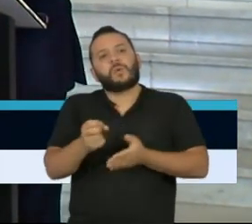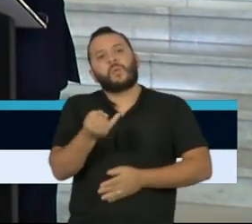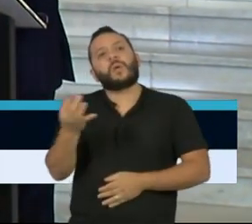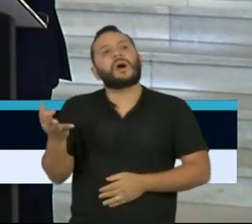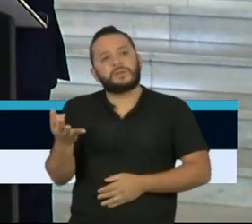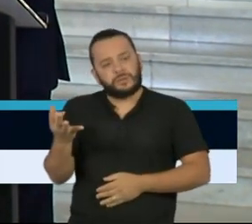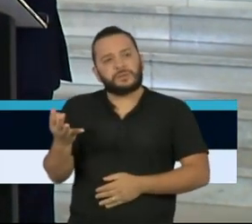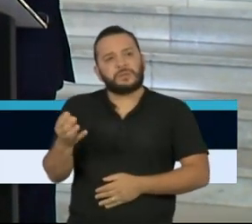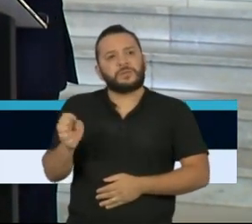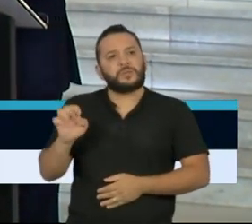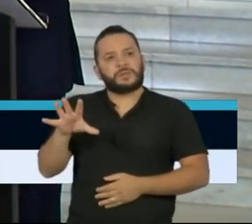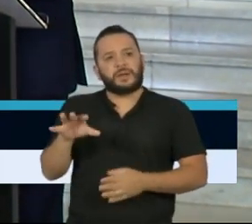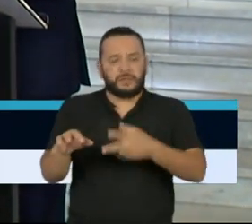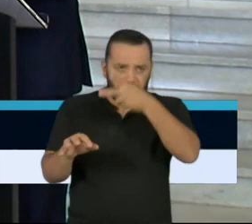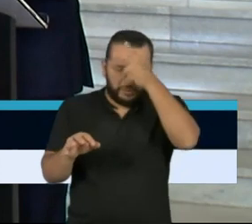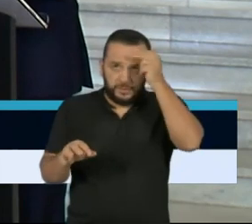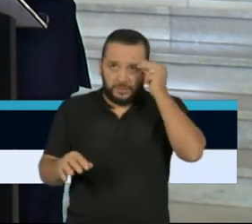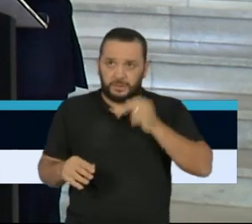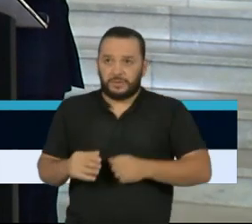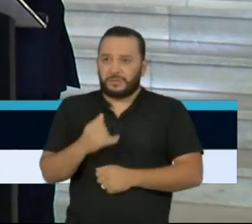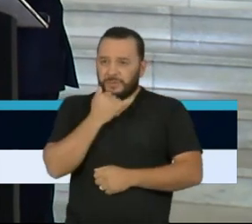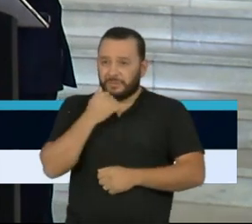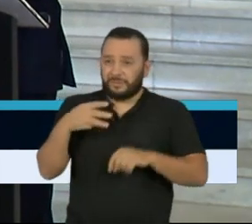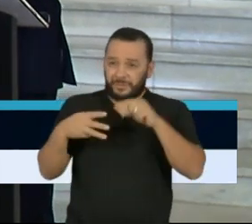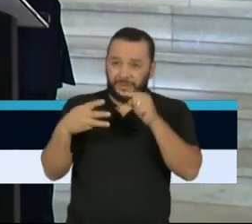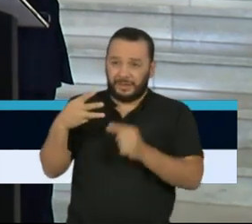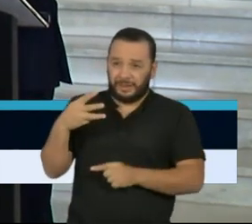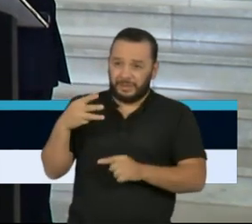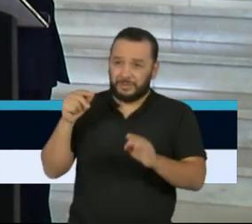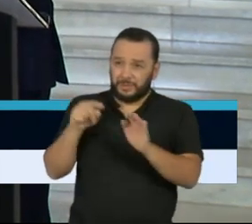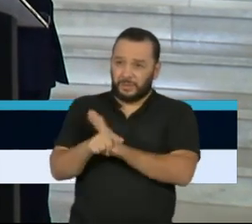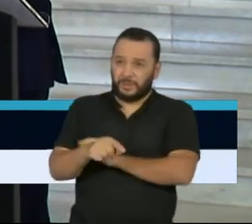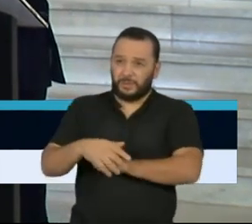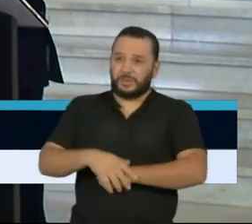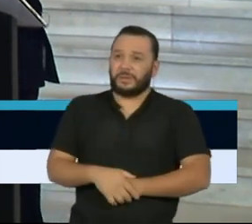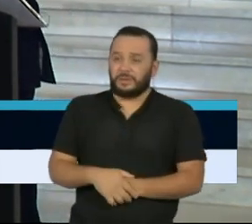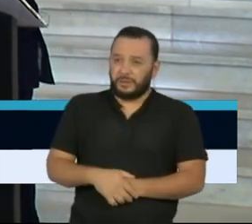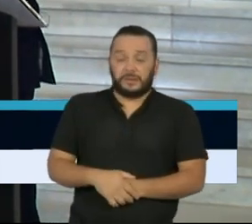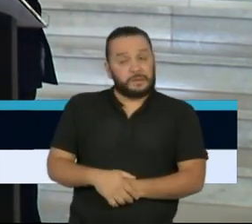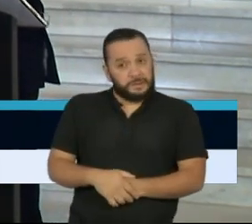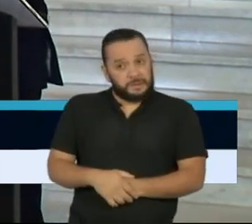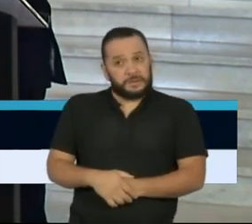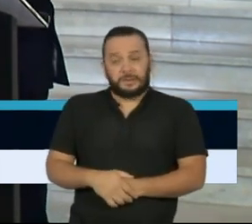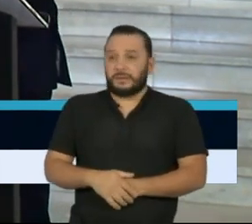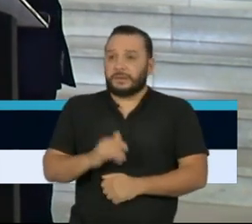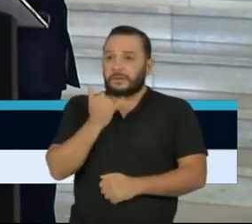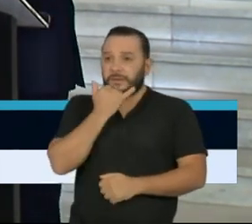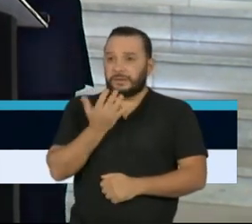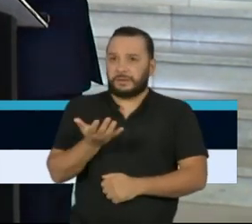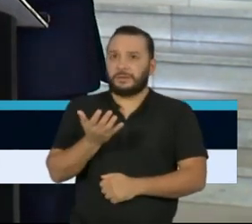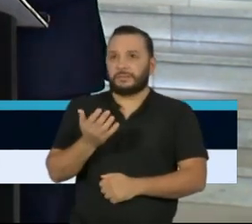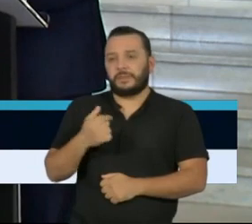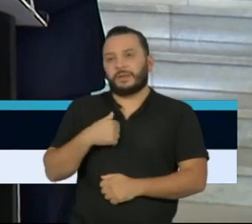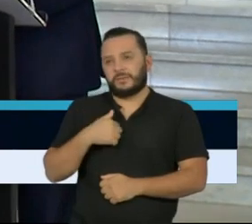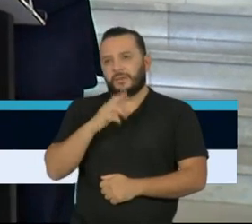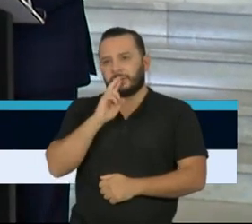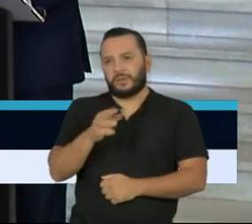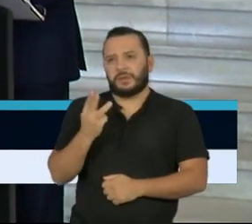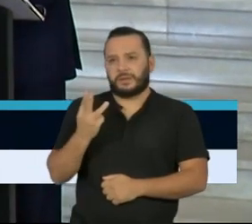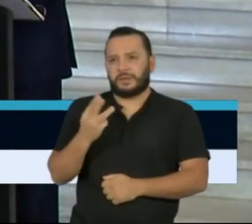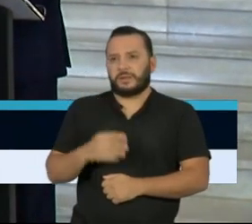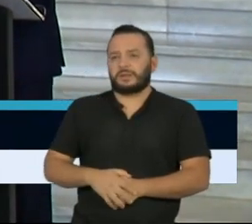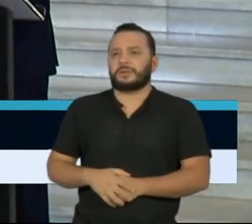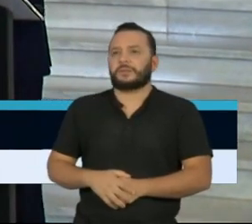Obrigado, Silvia. Silvia, 3 perguntas, você vai pedir gol no Fantástico, né? Mas nós vamos responder essas 3